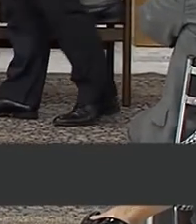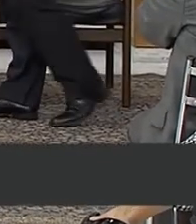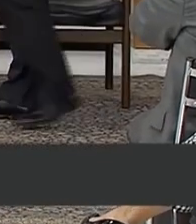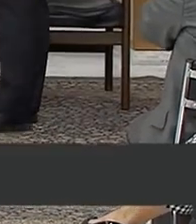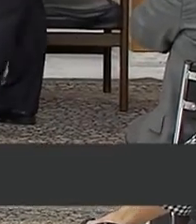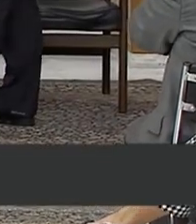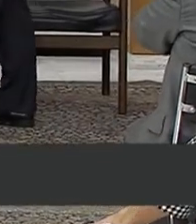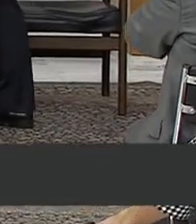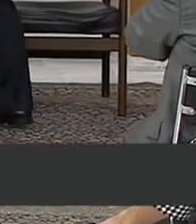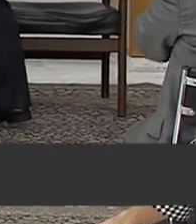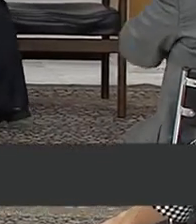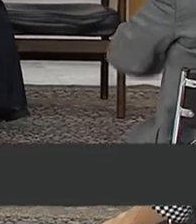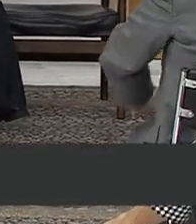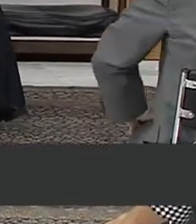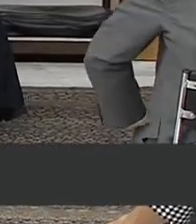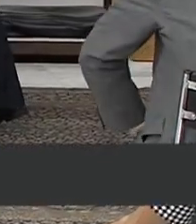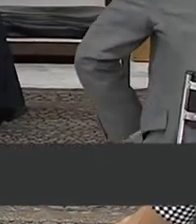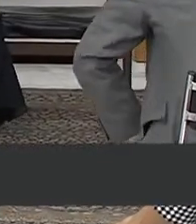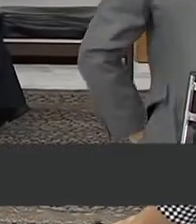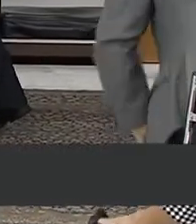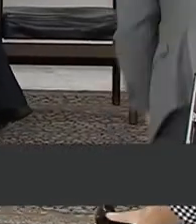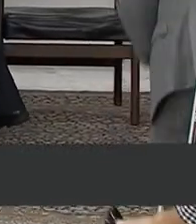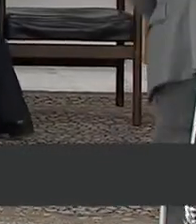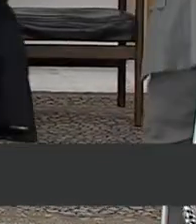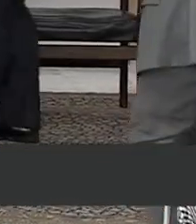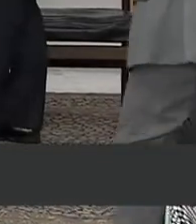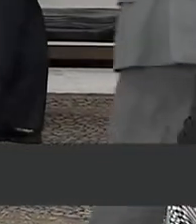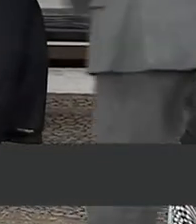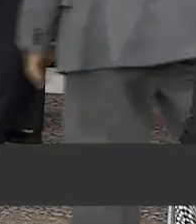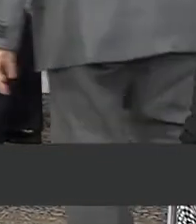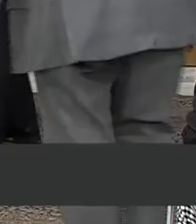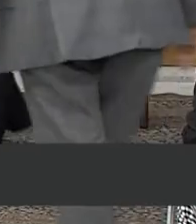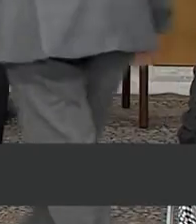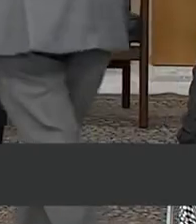eles caem encerrada esta cerimônia